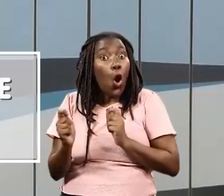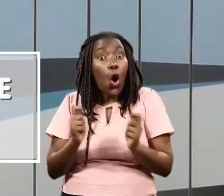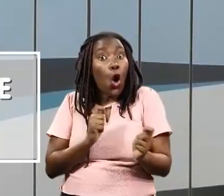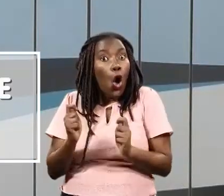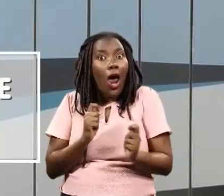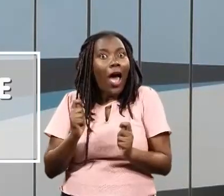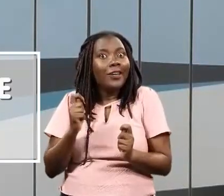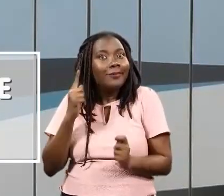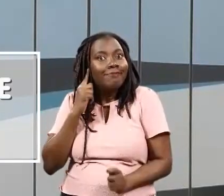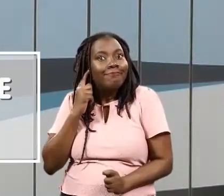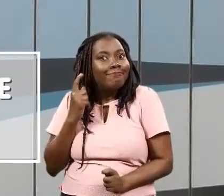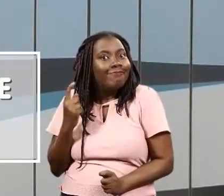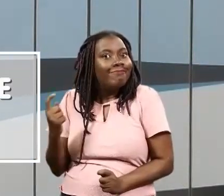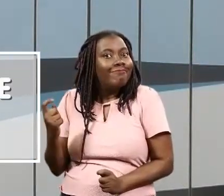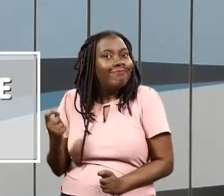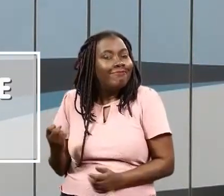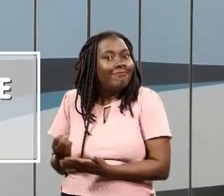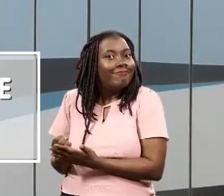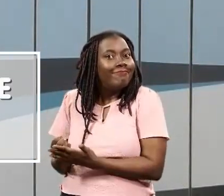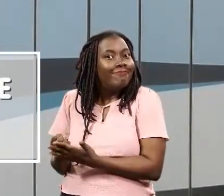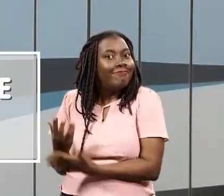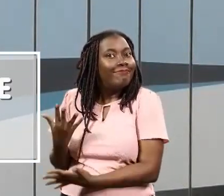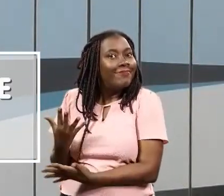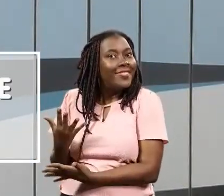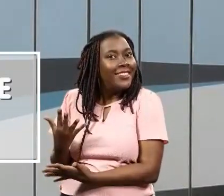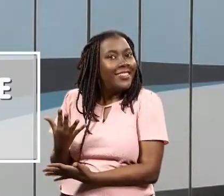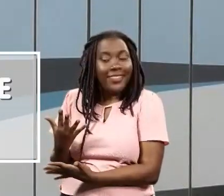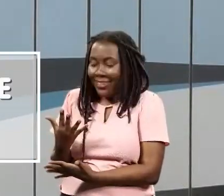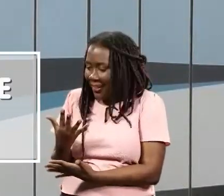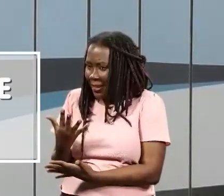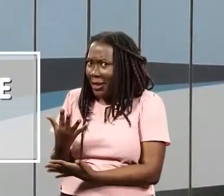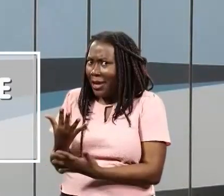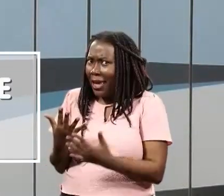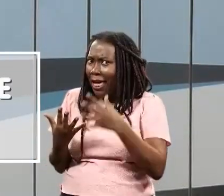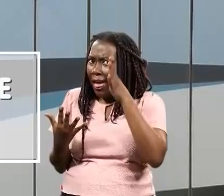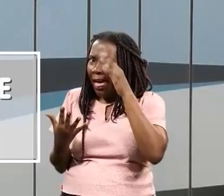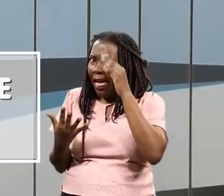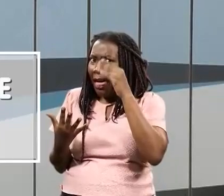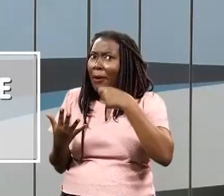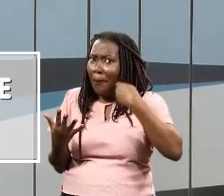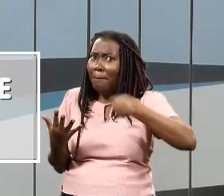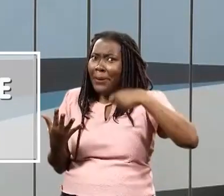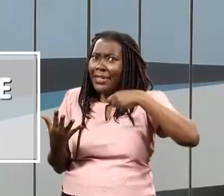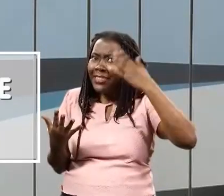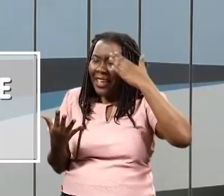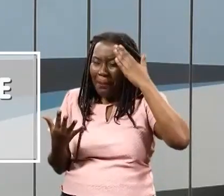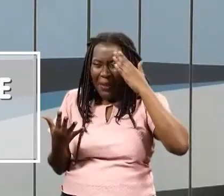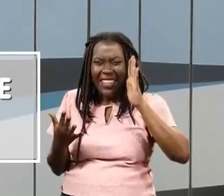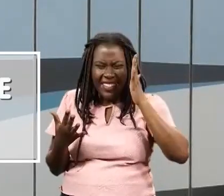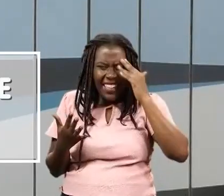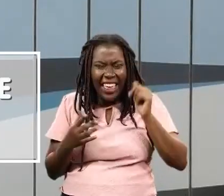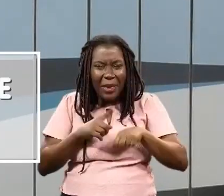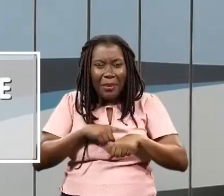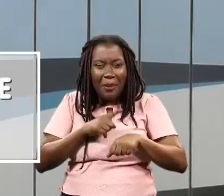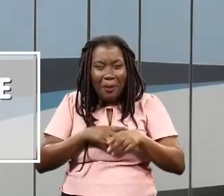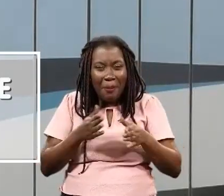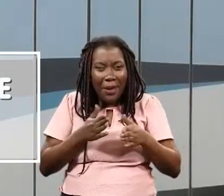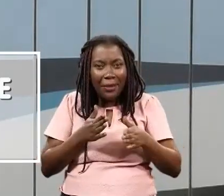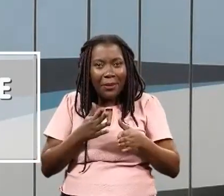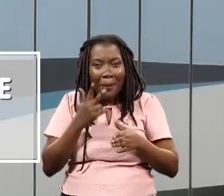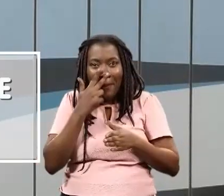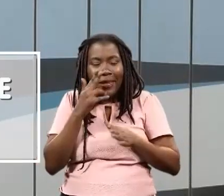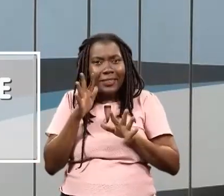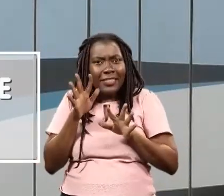da toquezinho, aquela notificaçãozinha, eu preciso saber o que está acontecendo. Já vi aqueles momentos em que trava